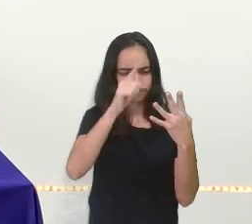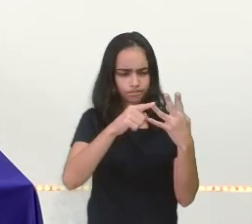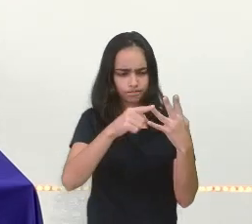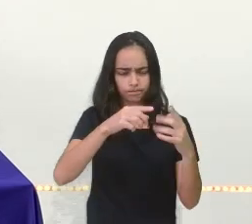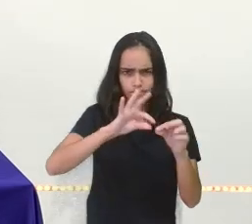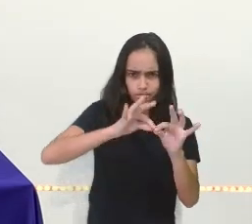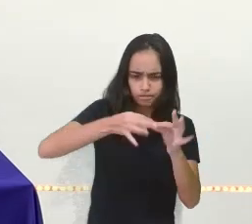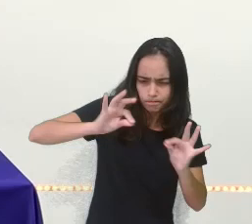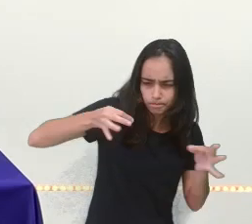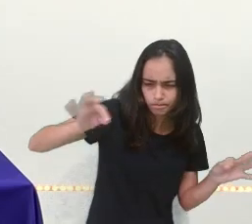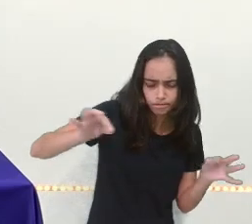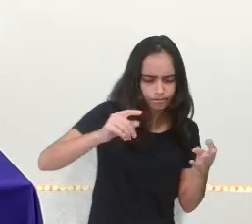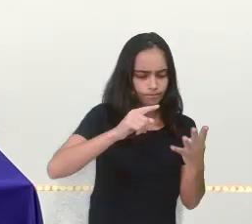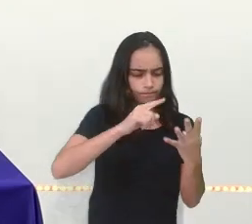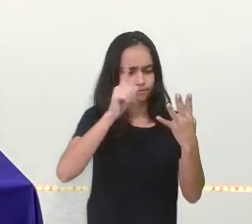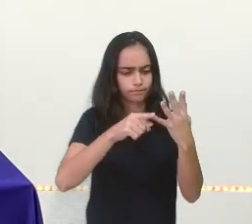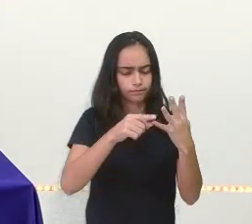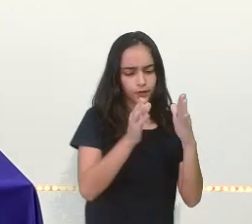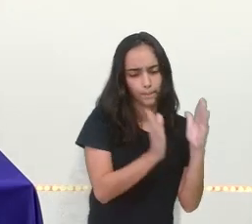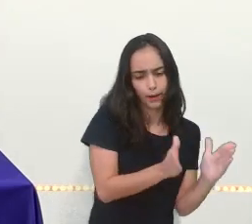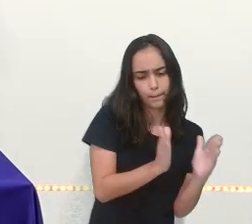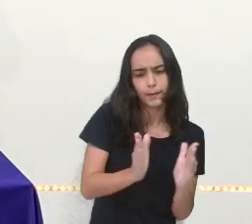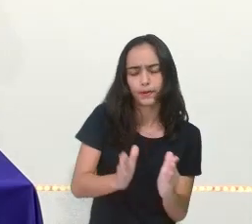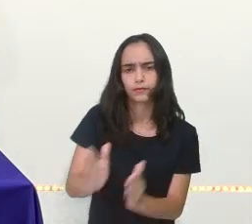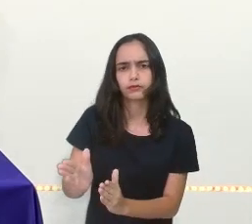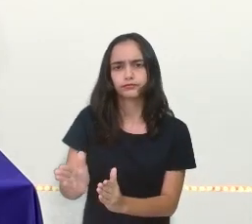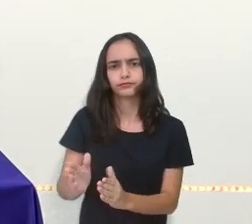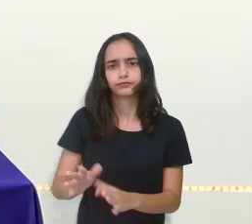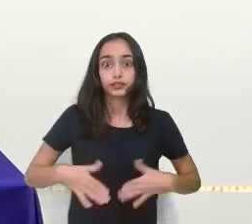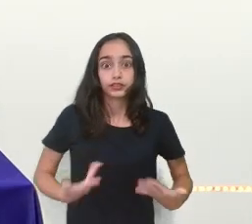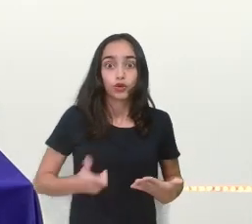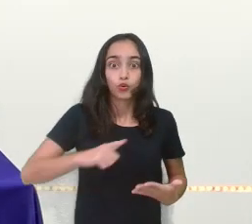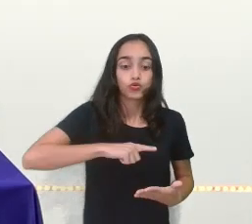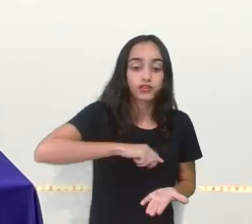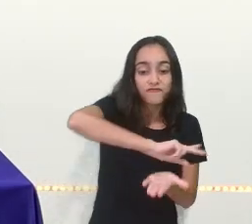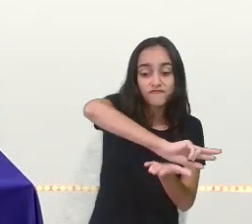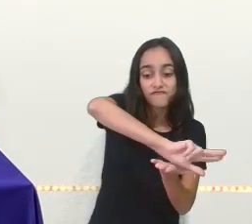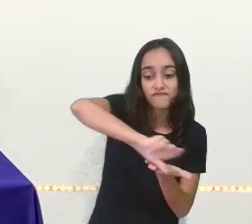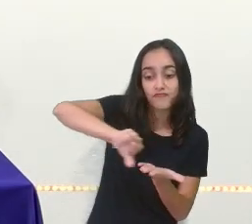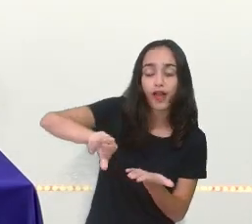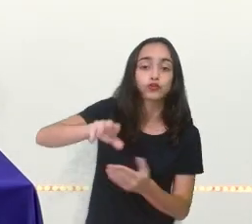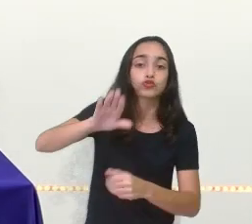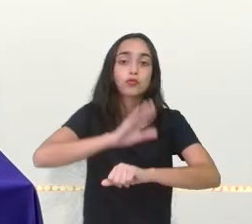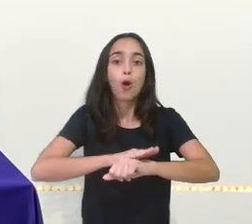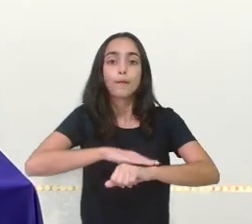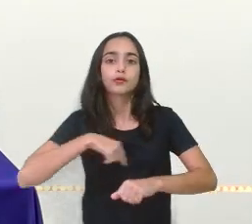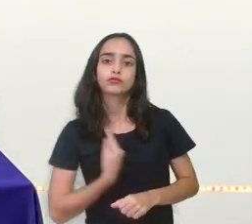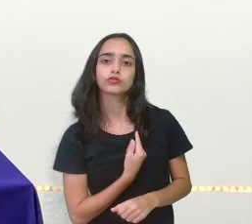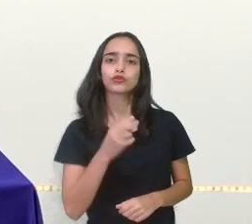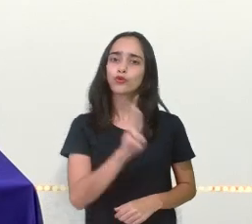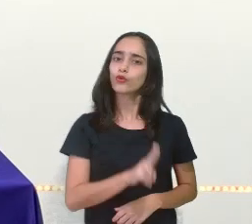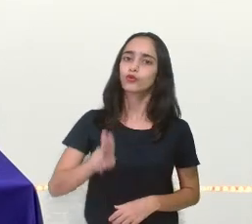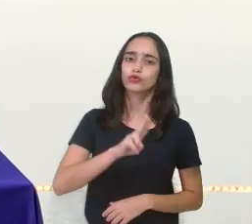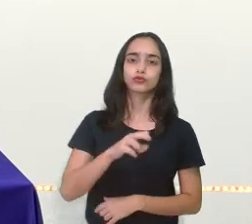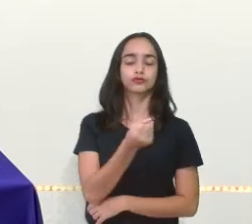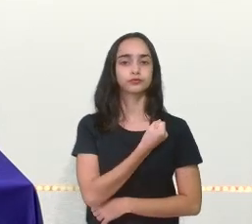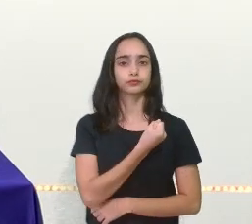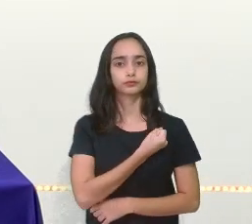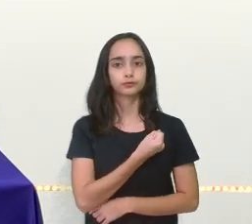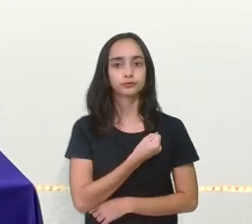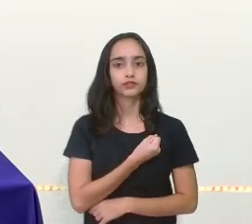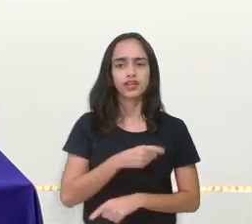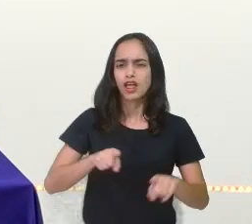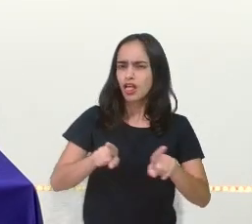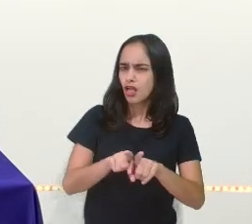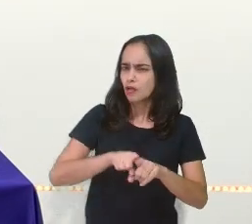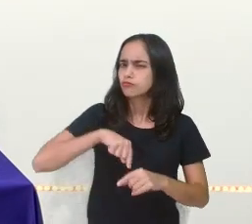medida, e a ordem. Então, existem várias situações que a gente utiliza os números e a gente